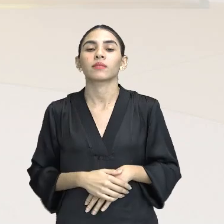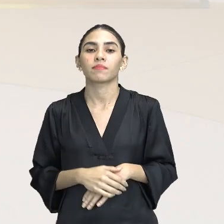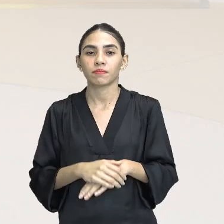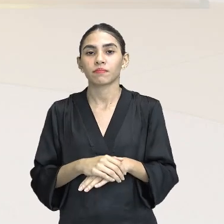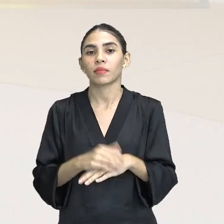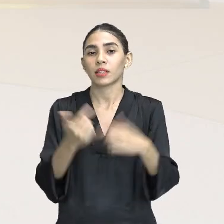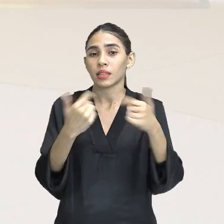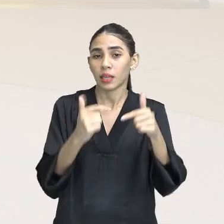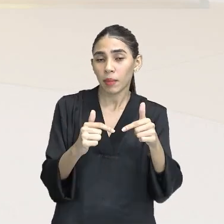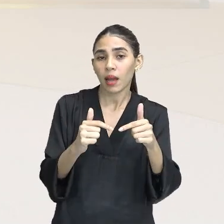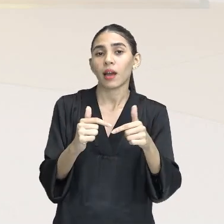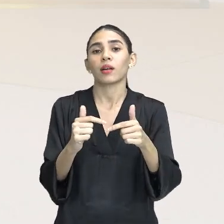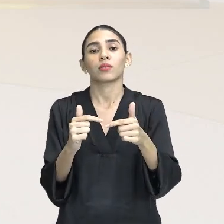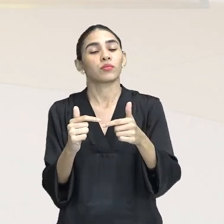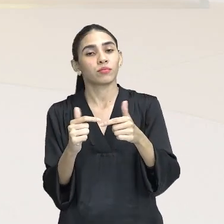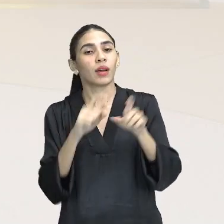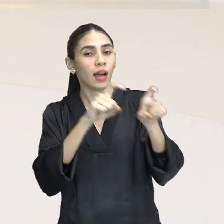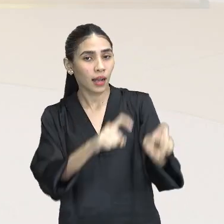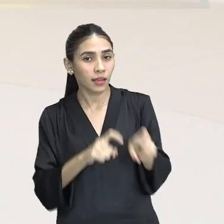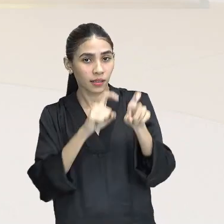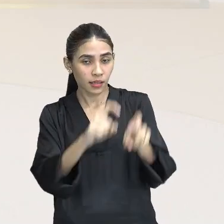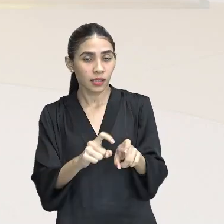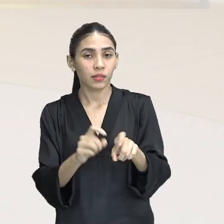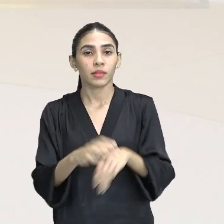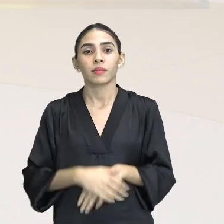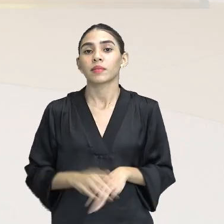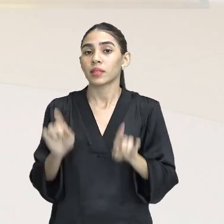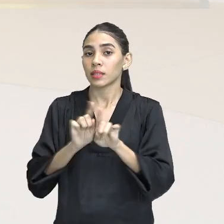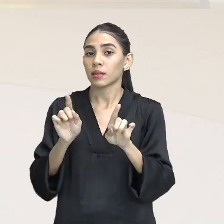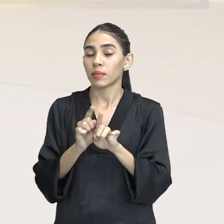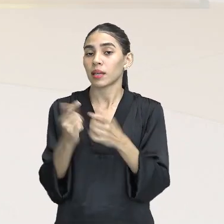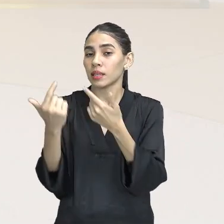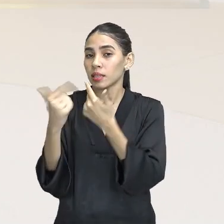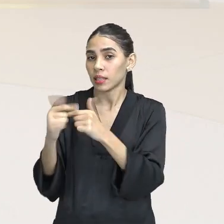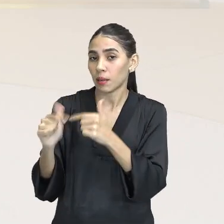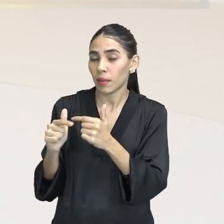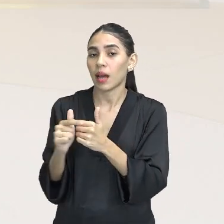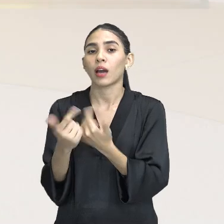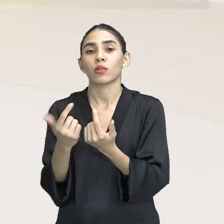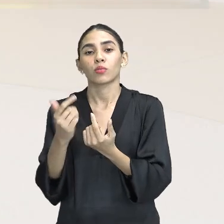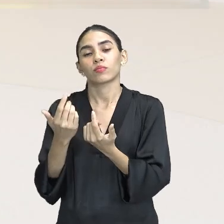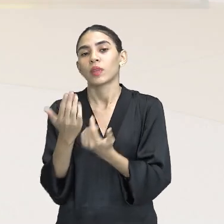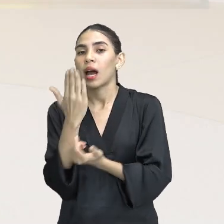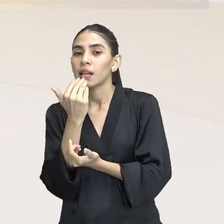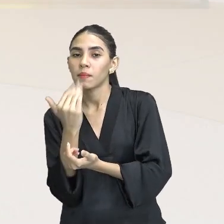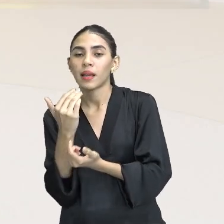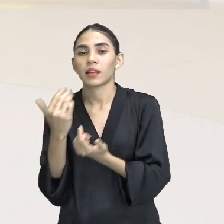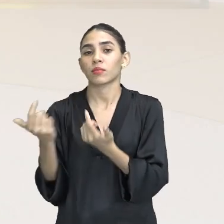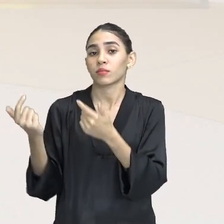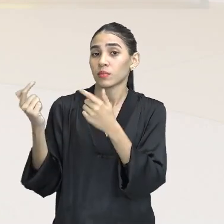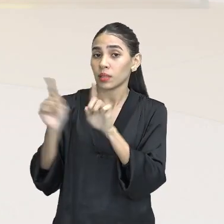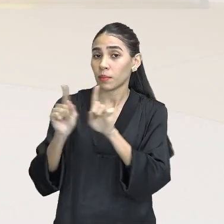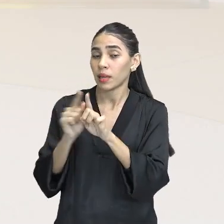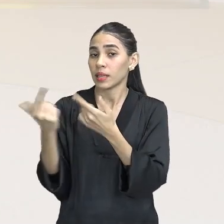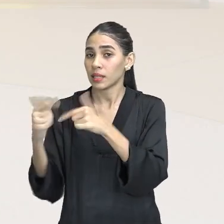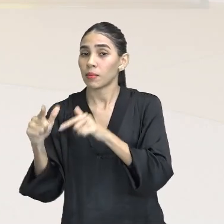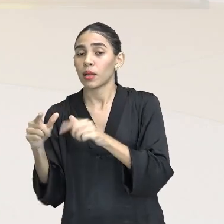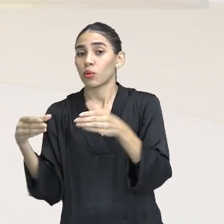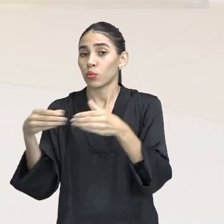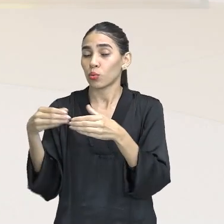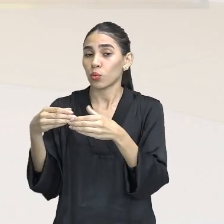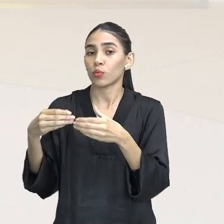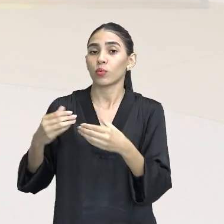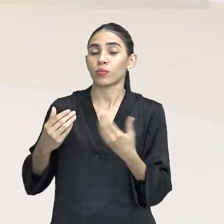suas atividades, tanto agrícolas, manejo de alimentos, manejo de